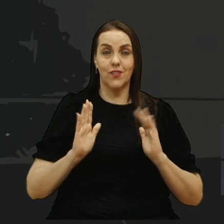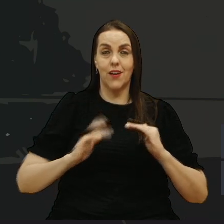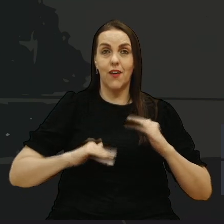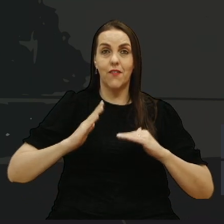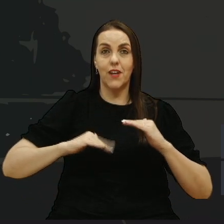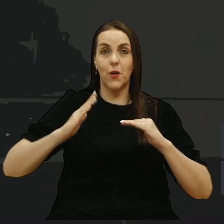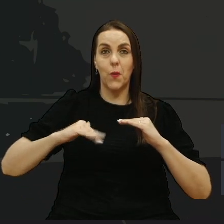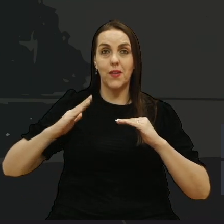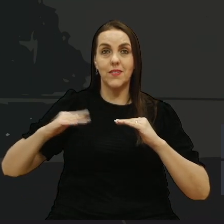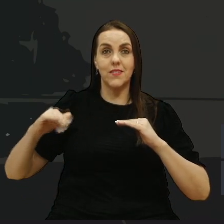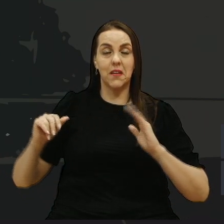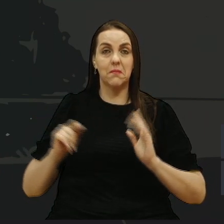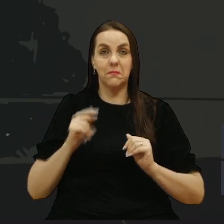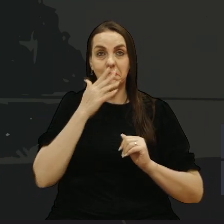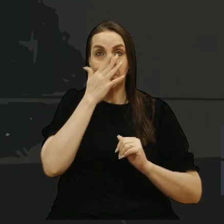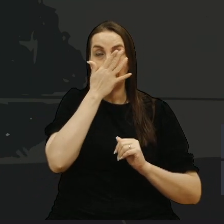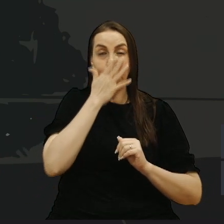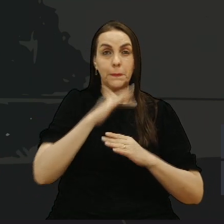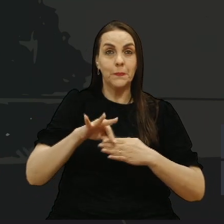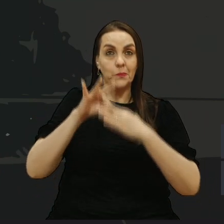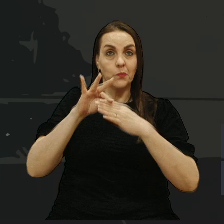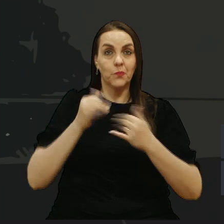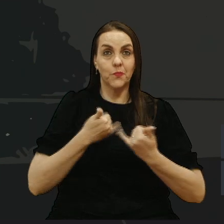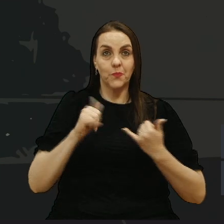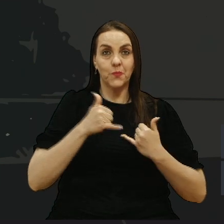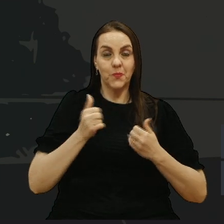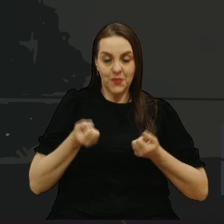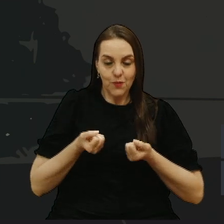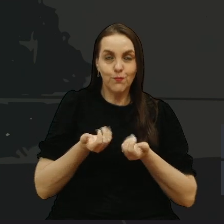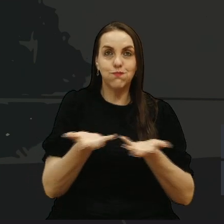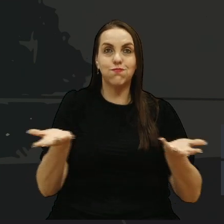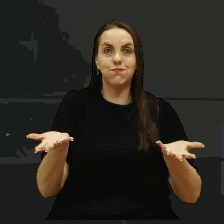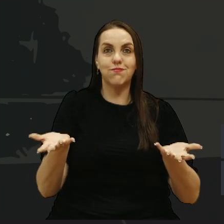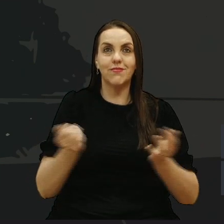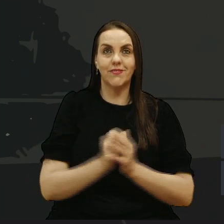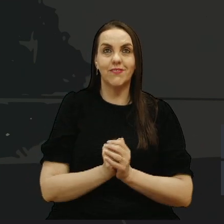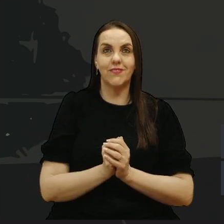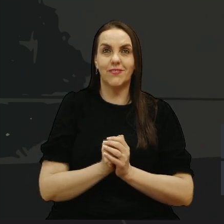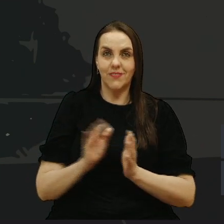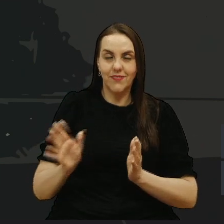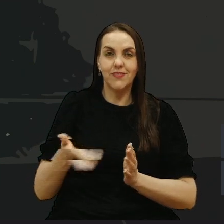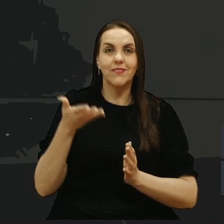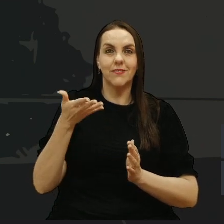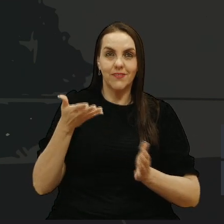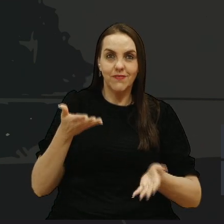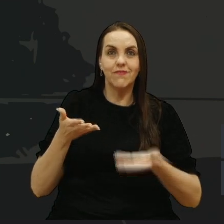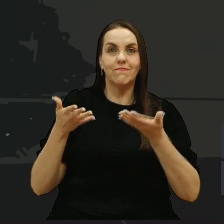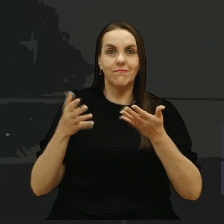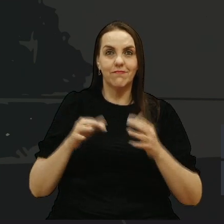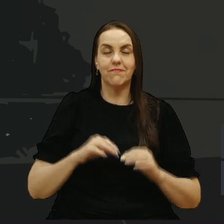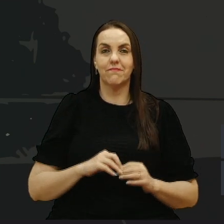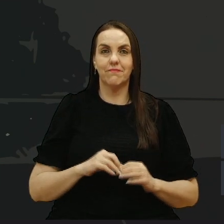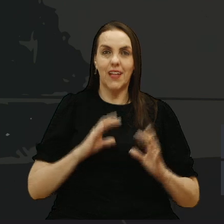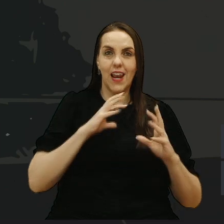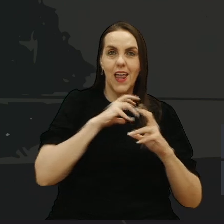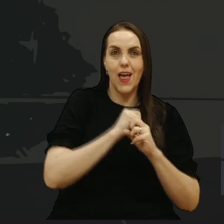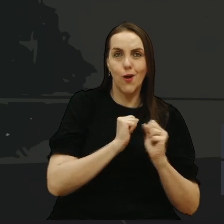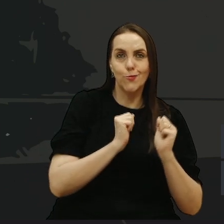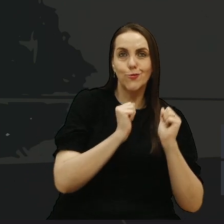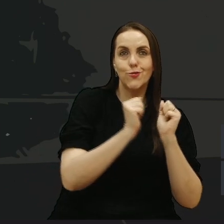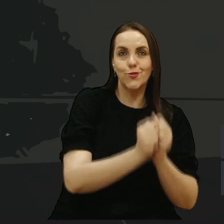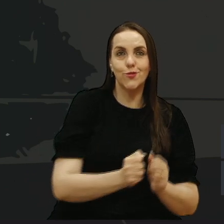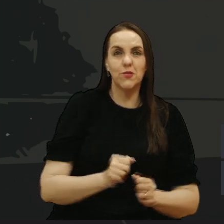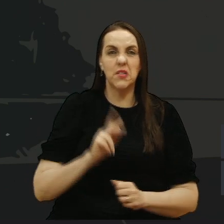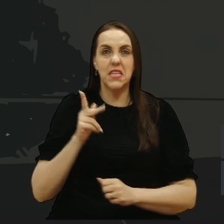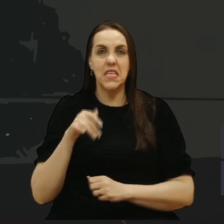acredito. Um líder tem que ter energia e ele passa para os demais, né? Então, Leão anda com Leão, Iana anda com Iana e assim sucessivamente.